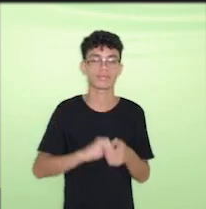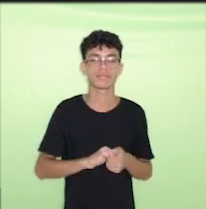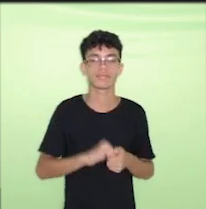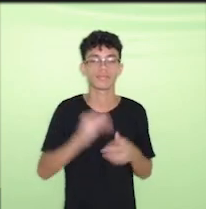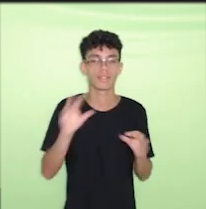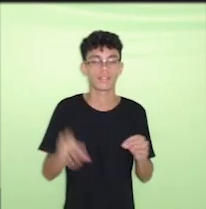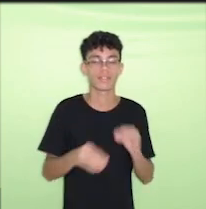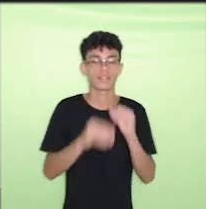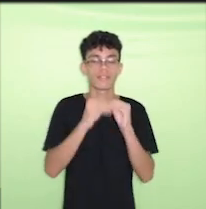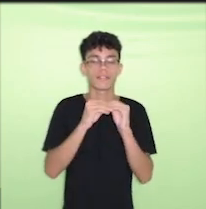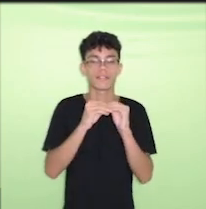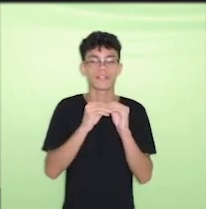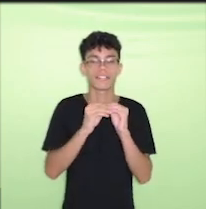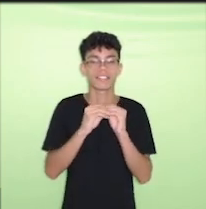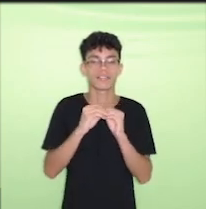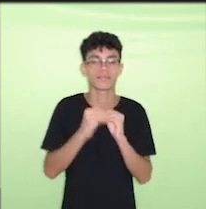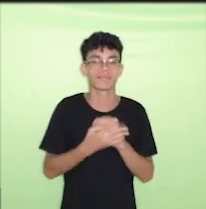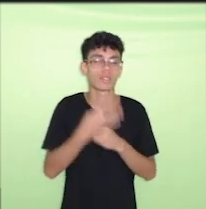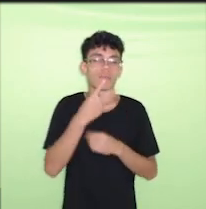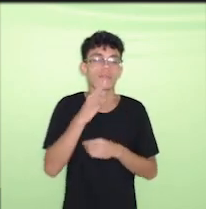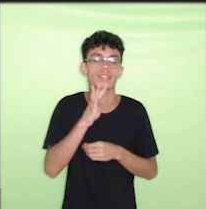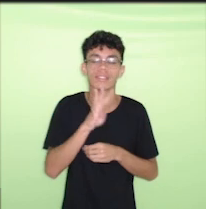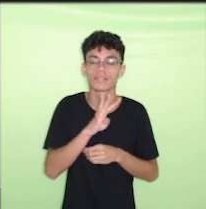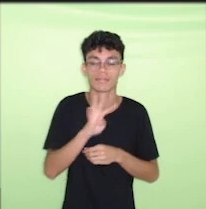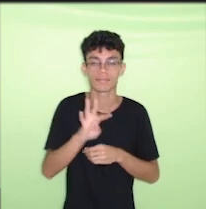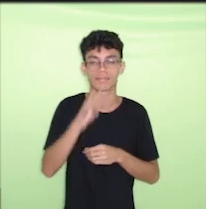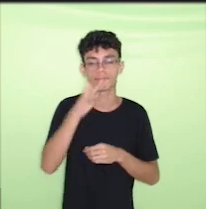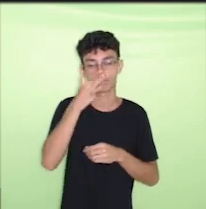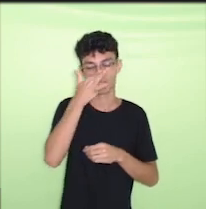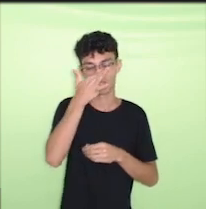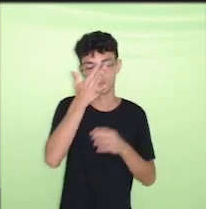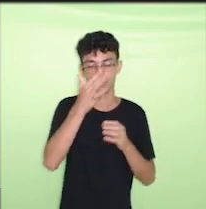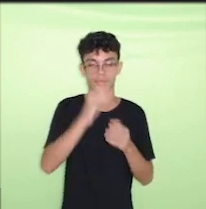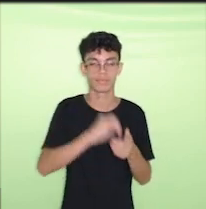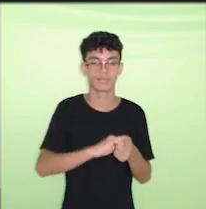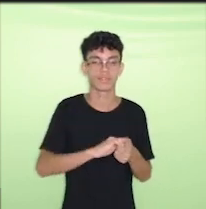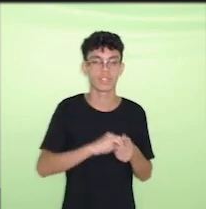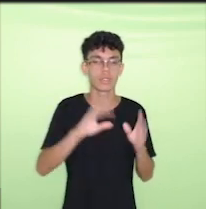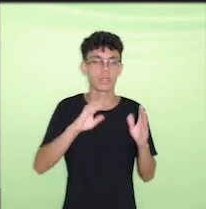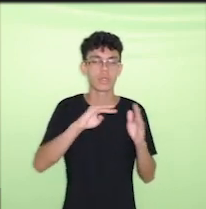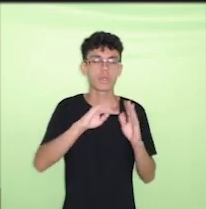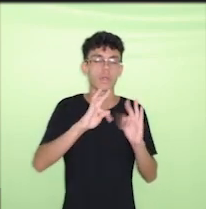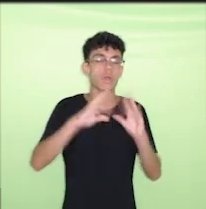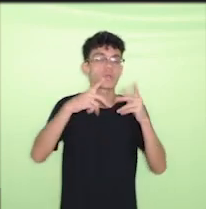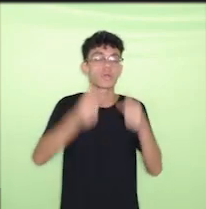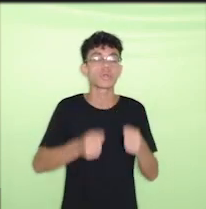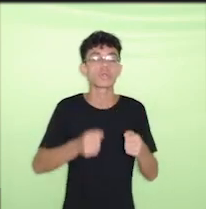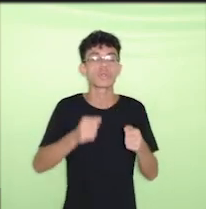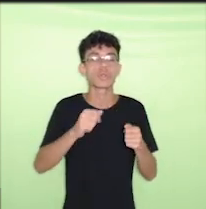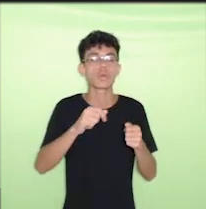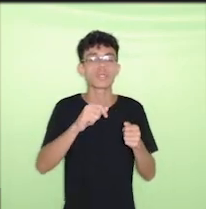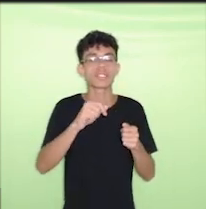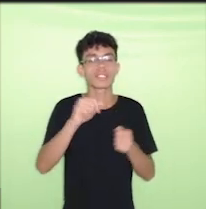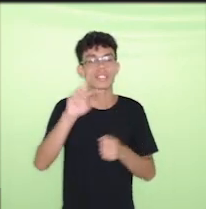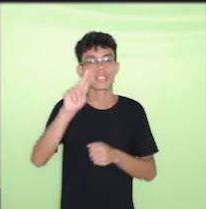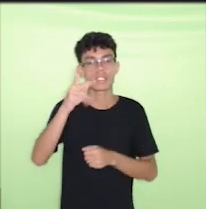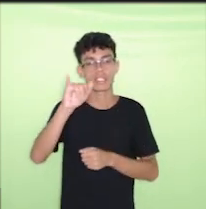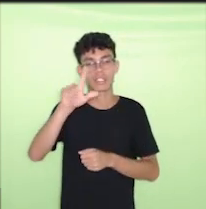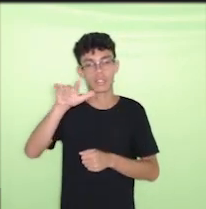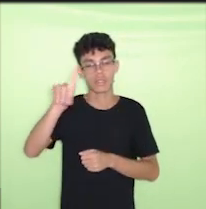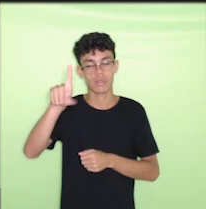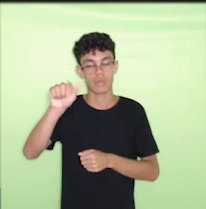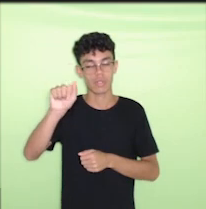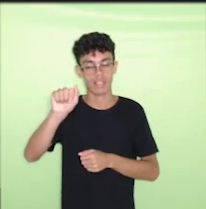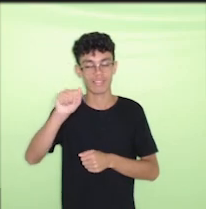de desconhecimento total de toda a obra da Hilda Hilst, porque nunca vi